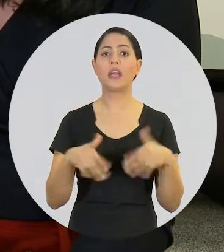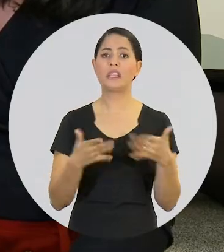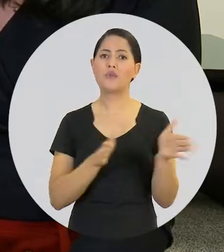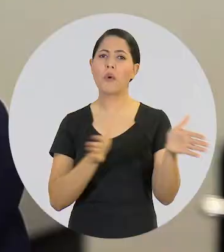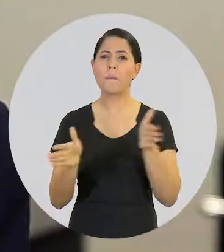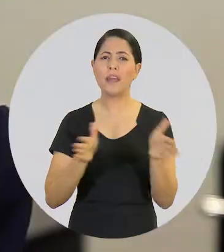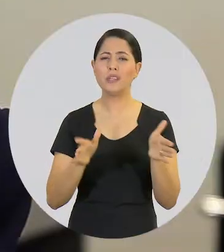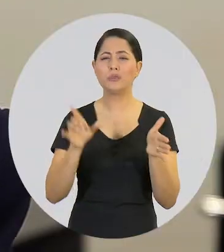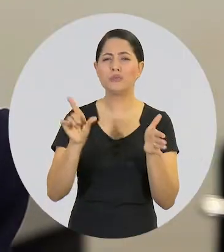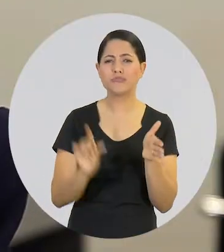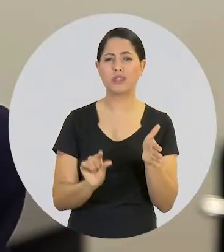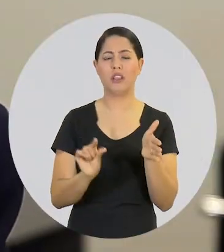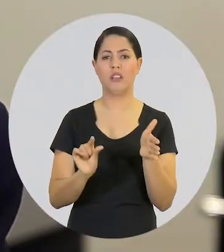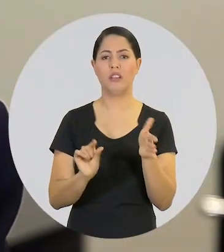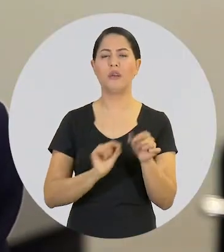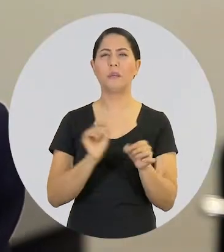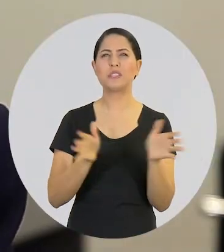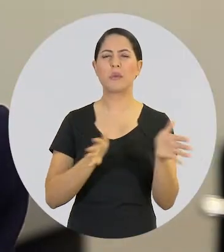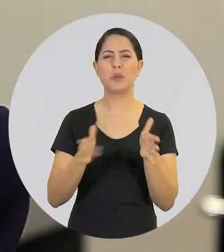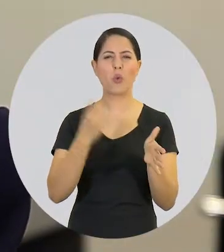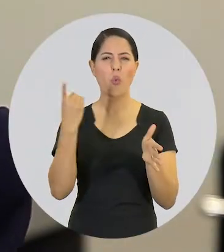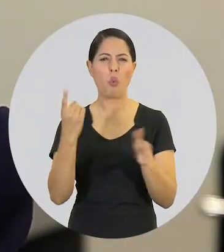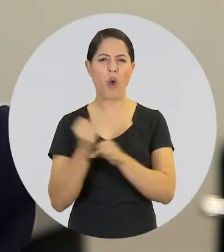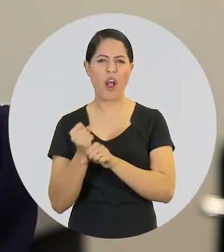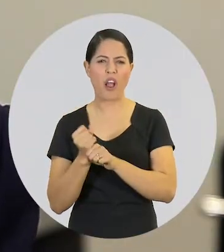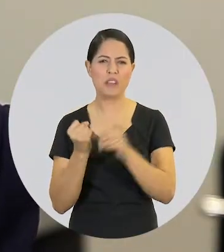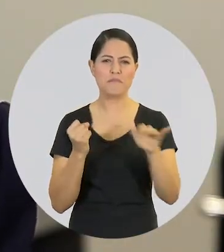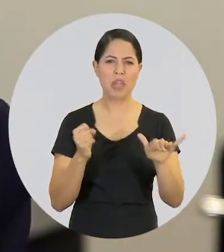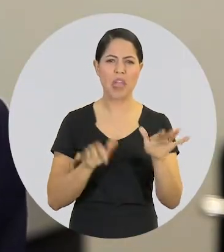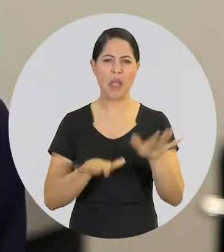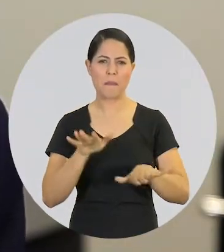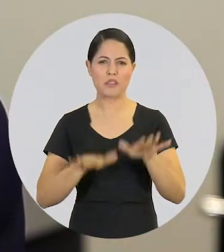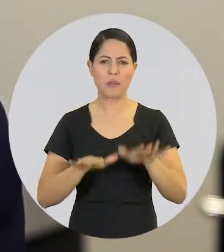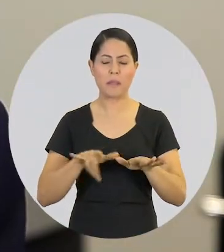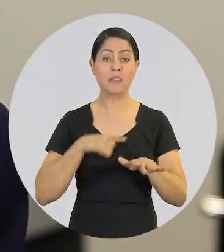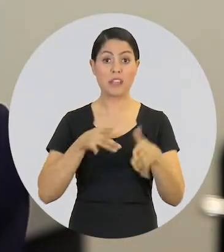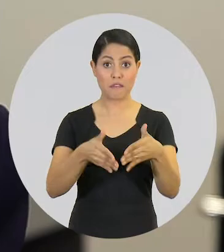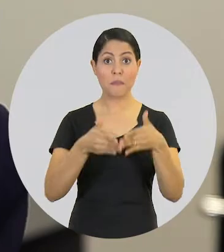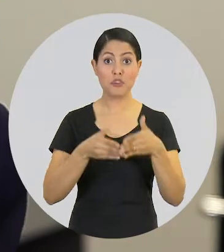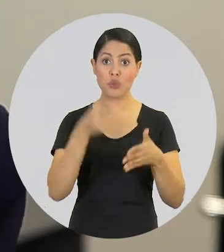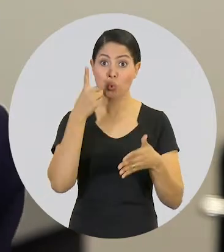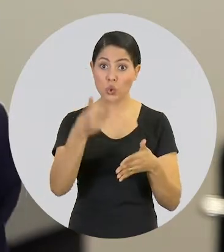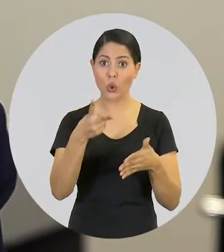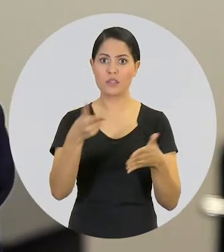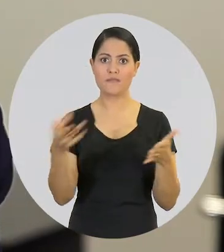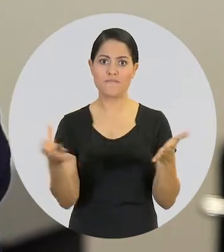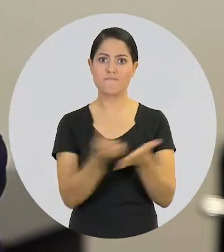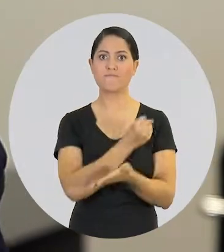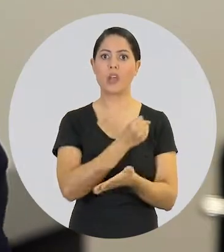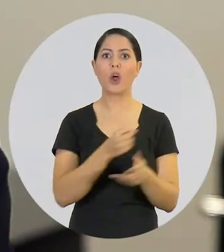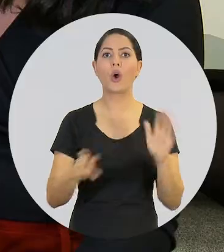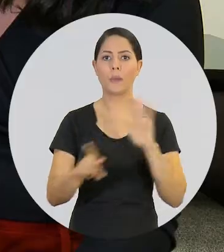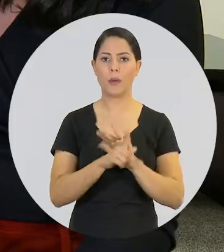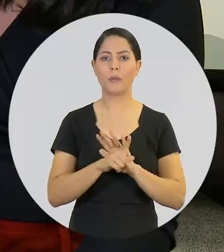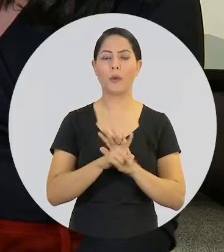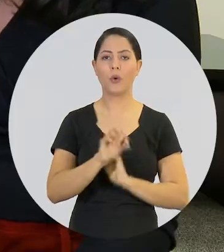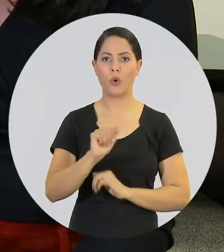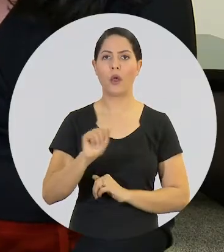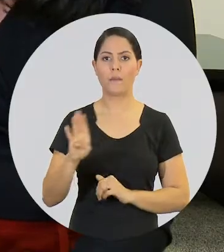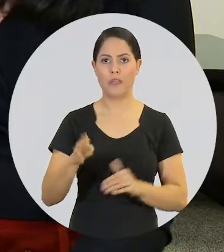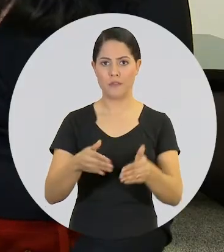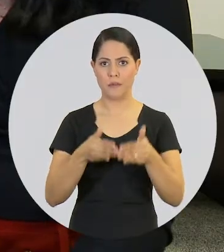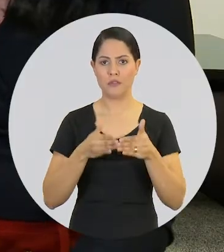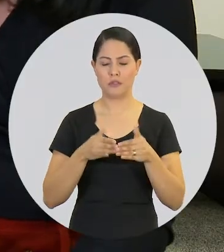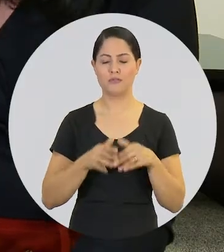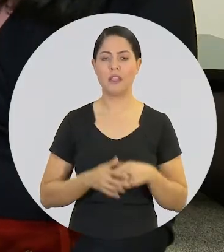Vivemos também num período muito curto, né, algo em torno de 1 ano e meio, tivemos 2 pedidos de impeachment protocolados pela Ordem